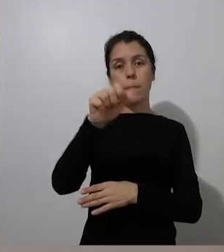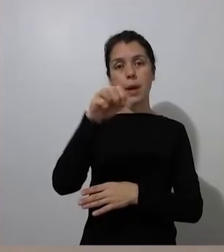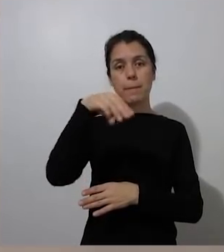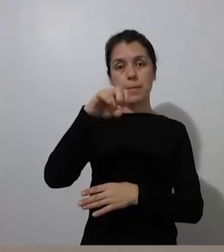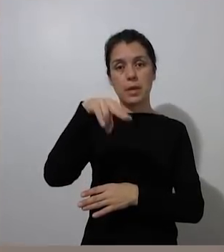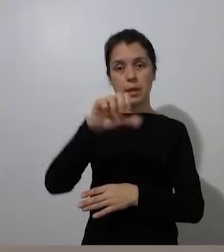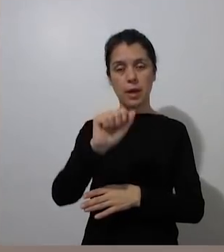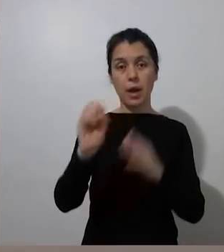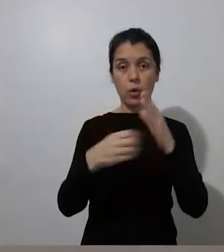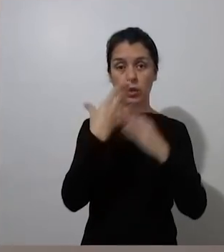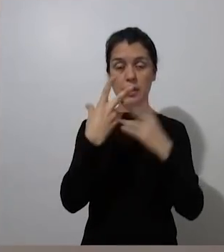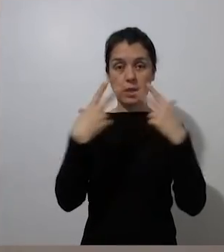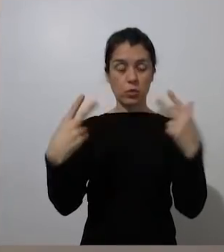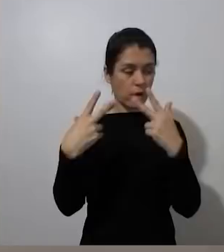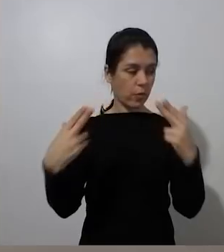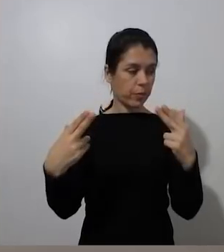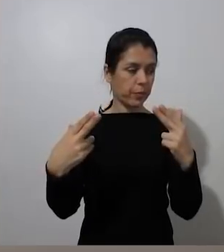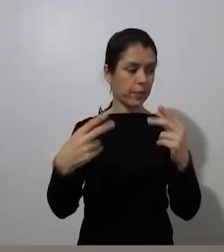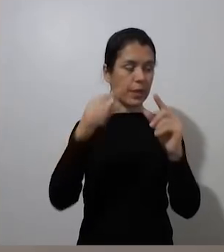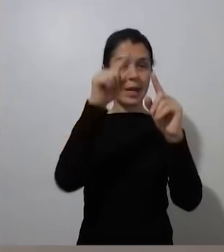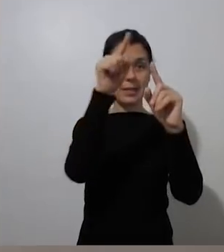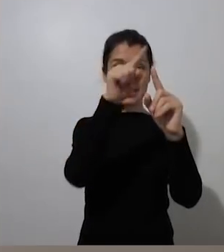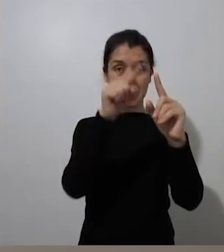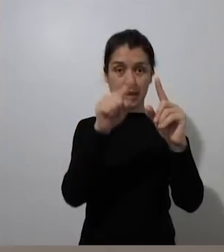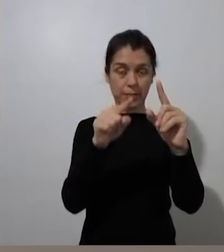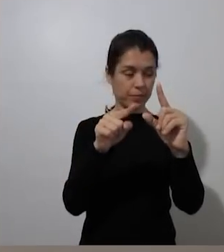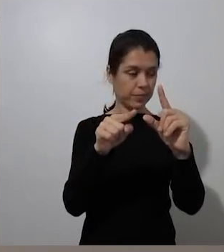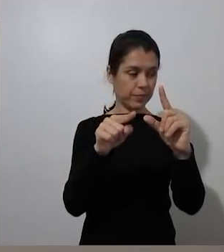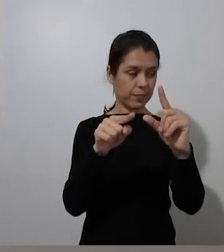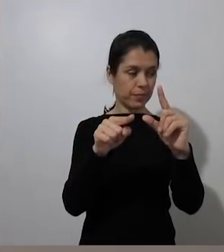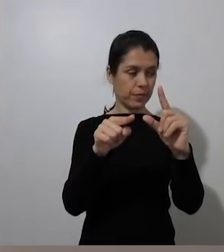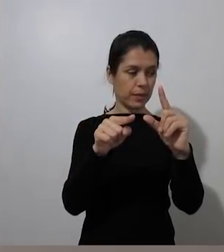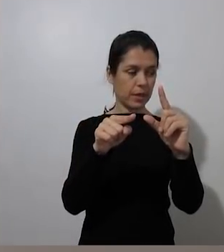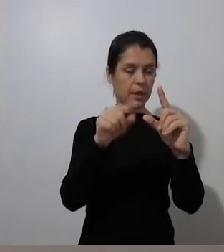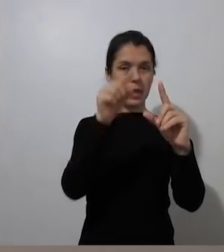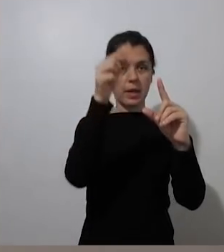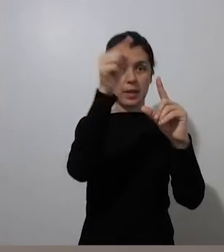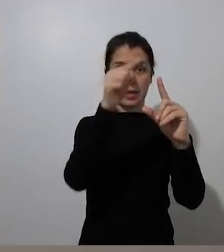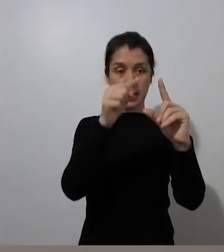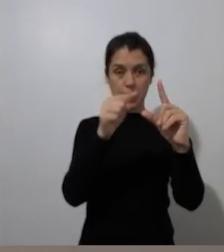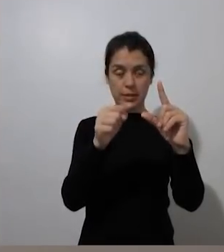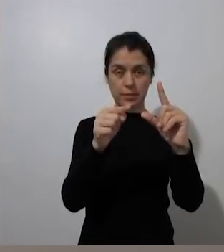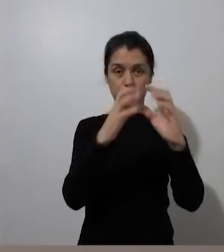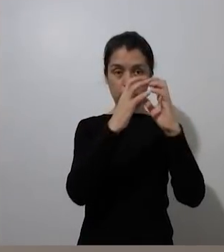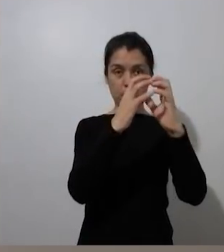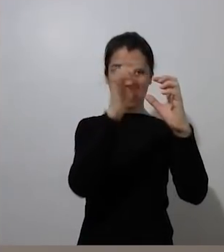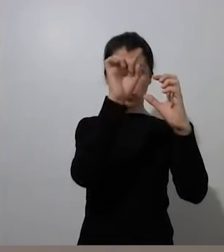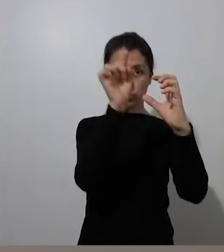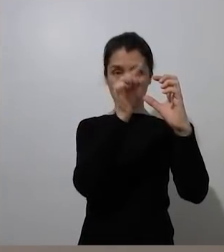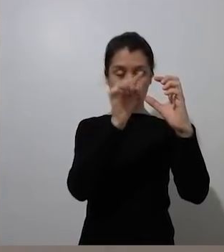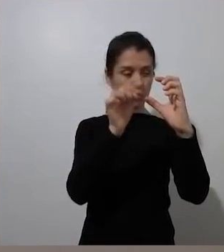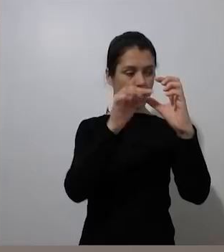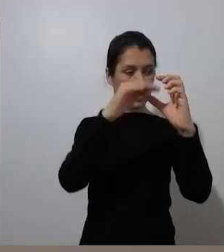Então, naturalmente ocorre assim, os neurotransmissores saem do pré-sináptico devido a um potencial de